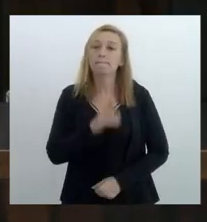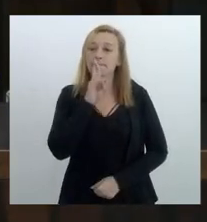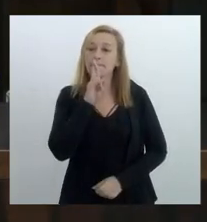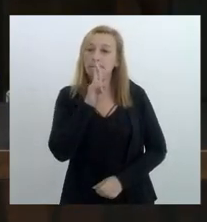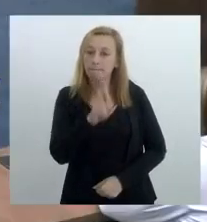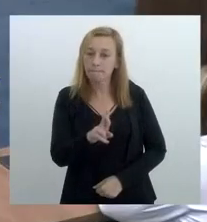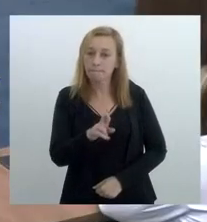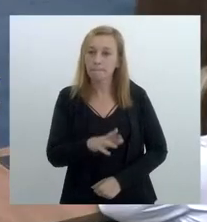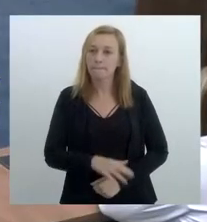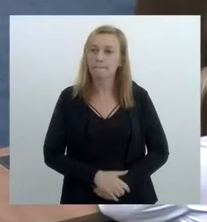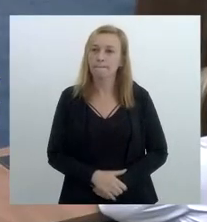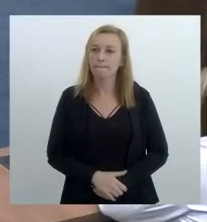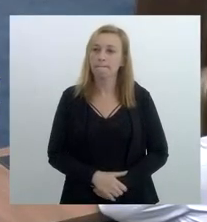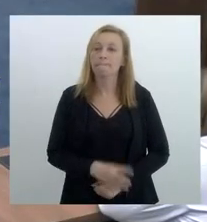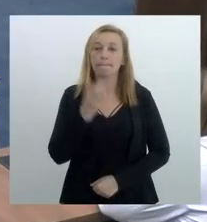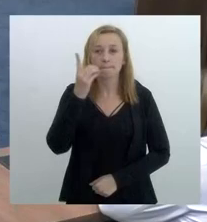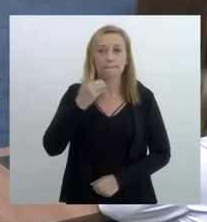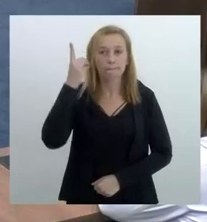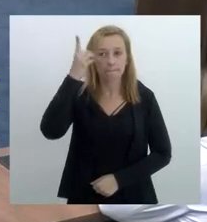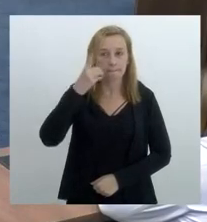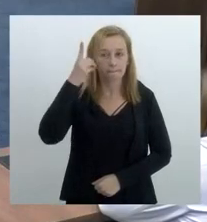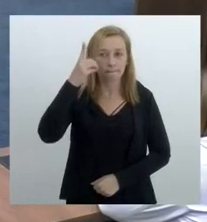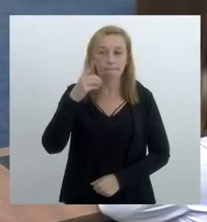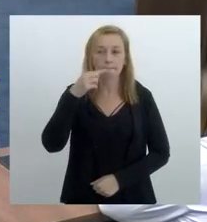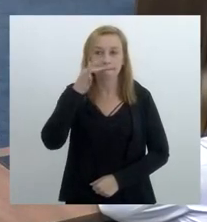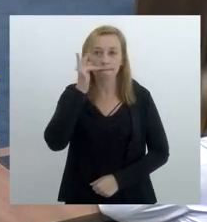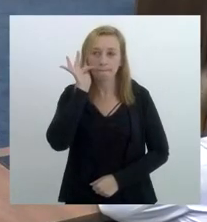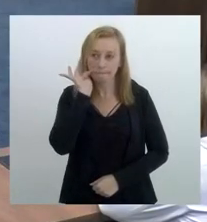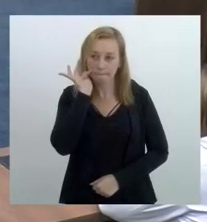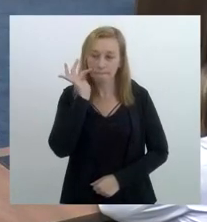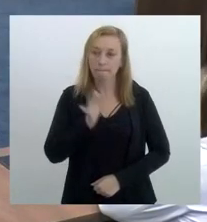responder ao deputado Serafini.